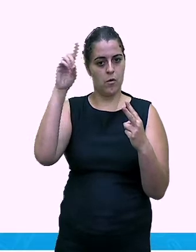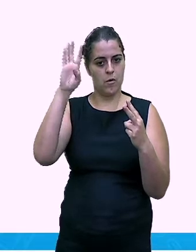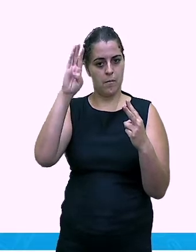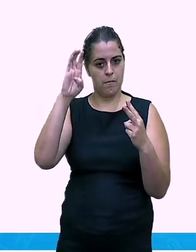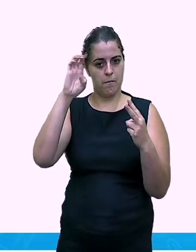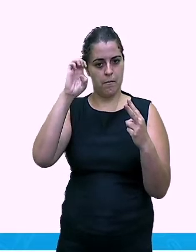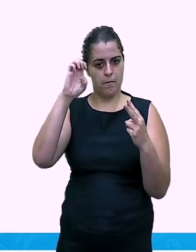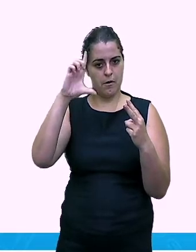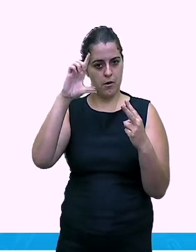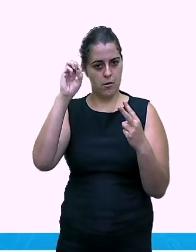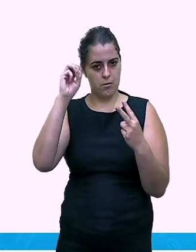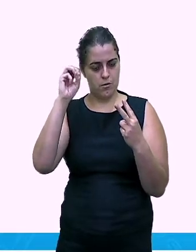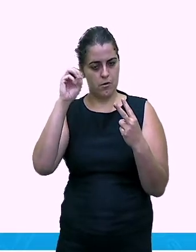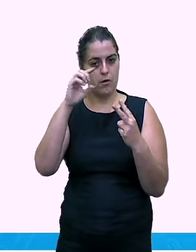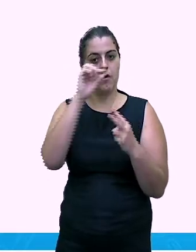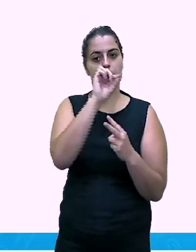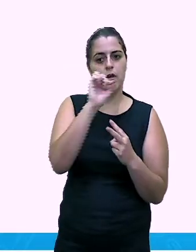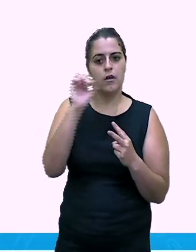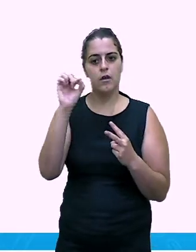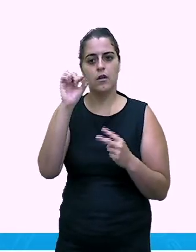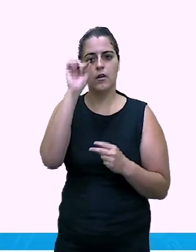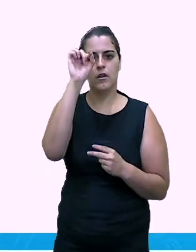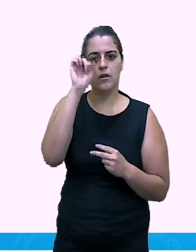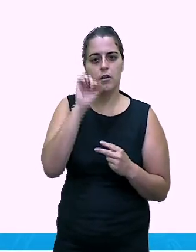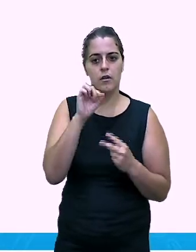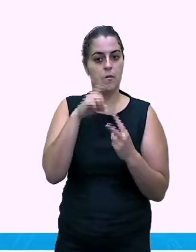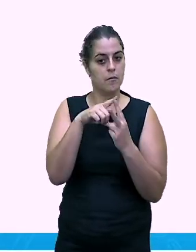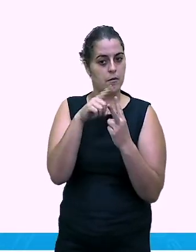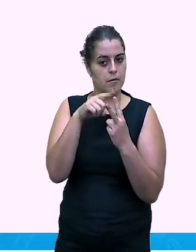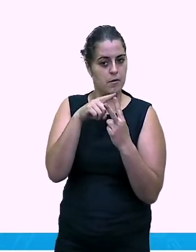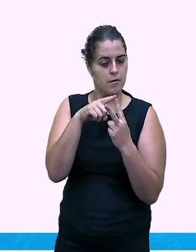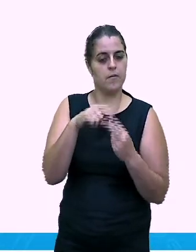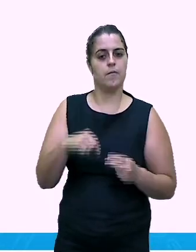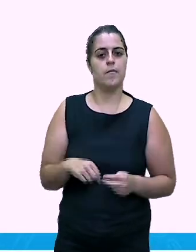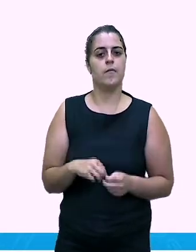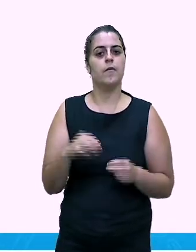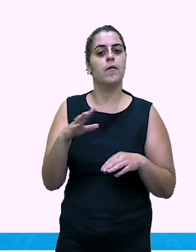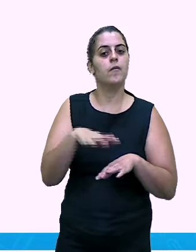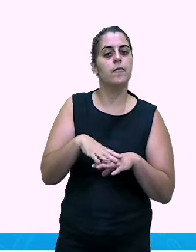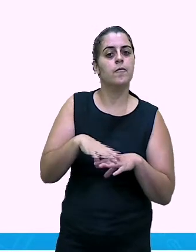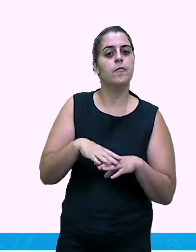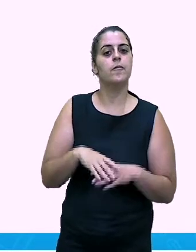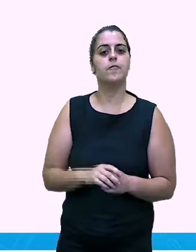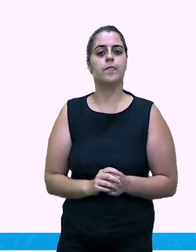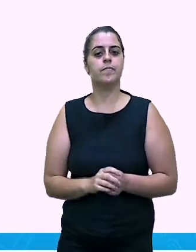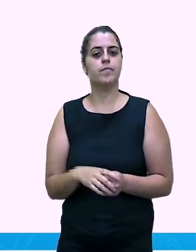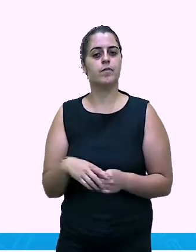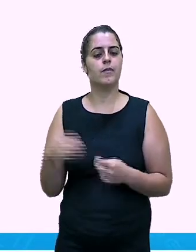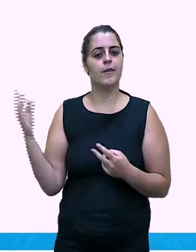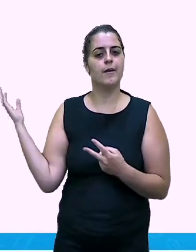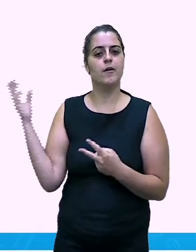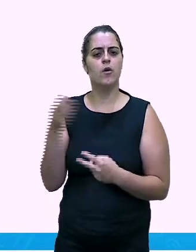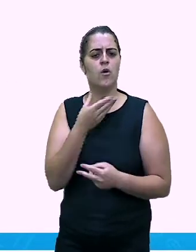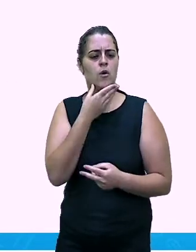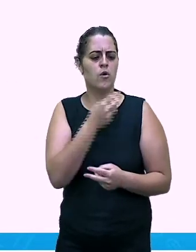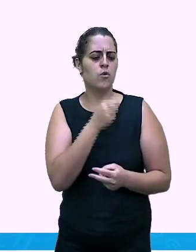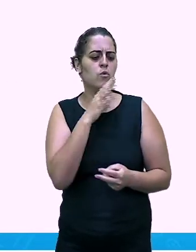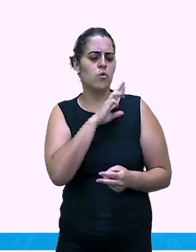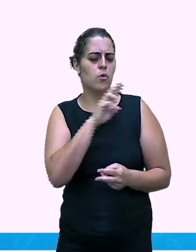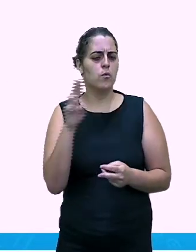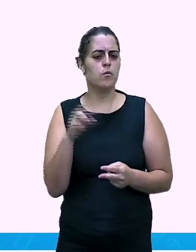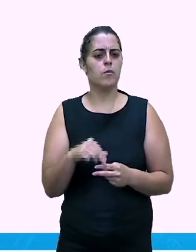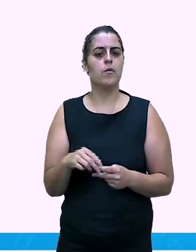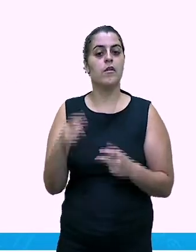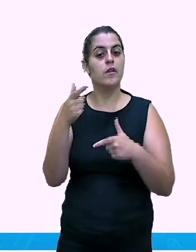chama óbelo. Esse nome é de um matemático, então eles deram esse nome para ele em uma homenagem. E nós também temos